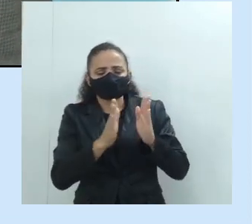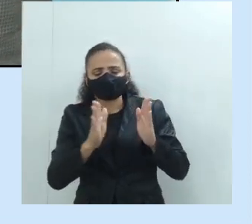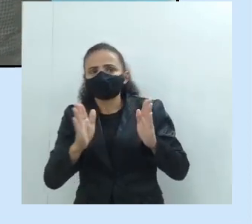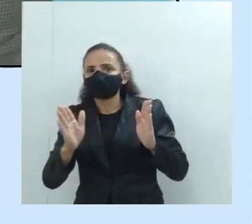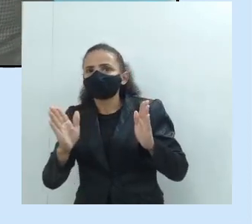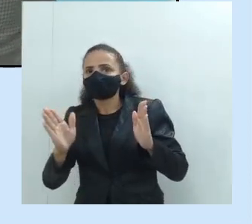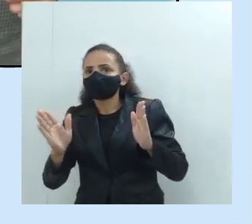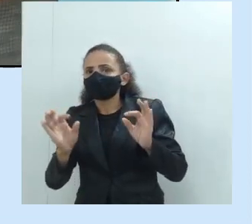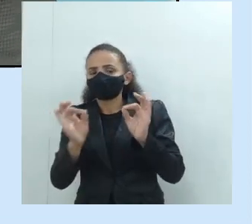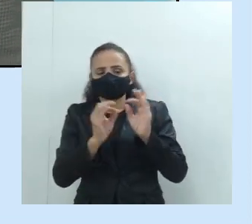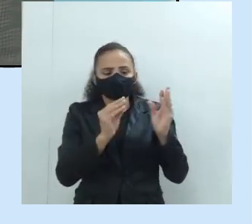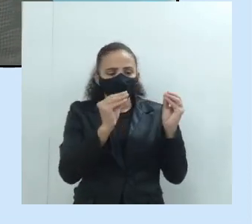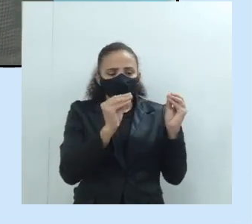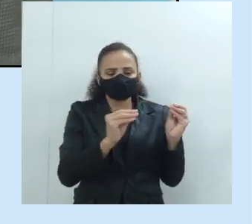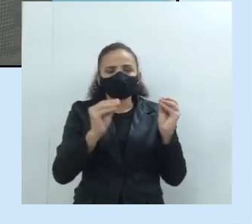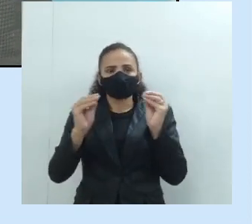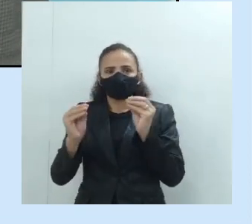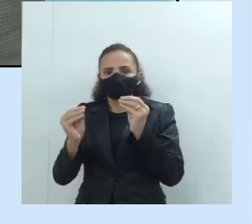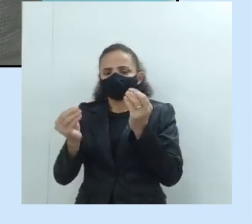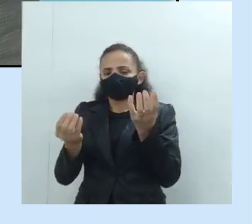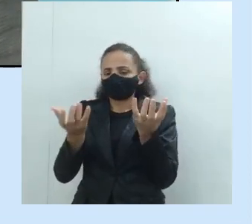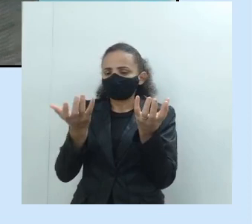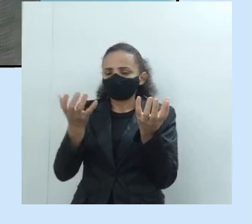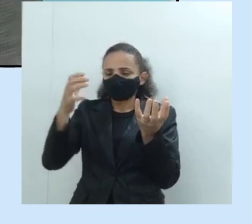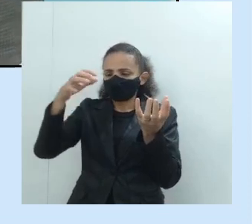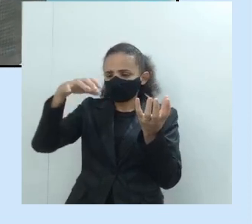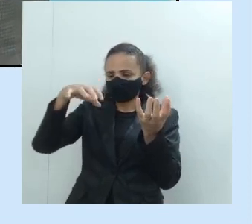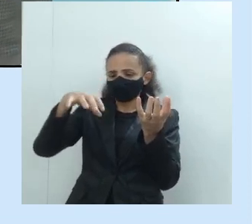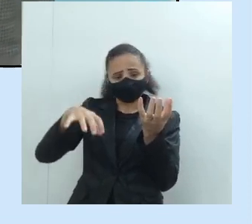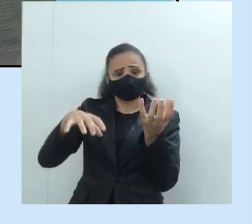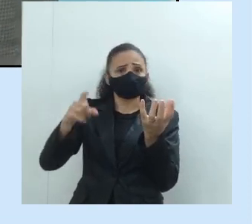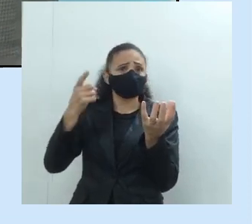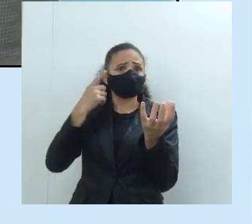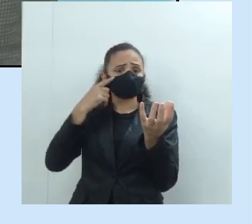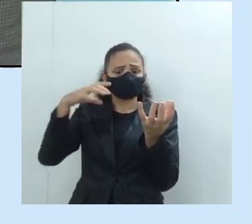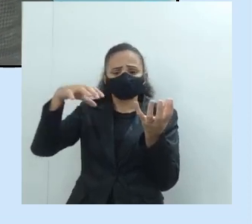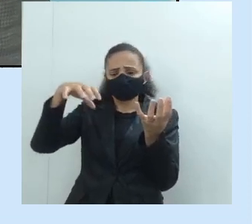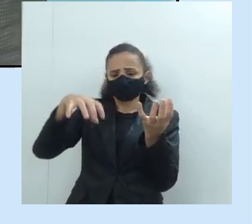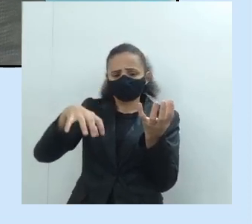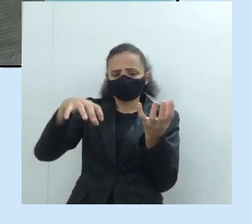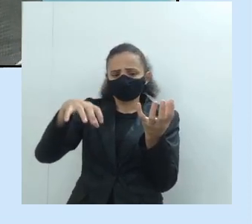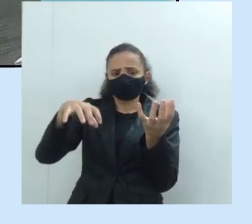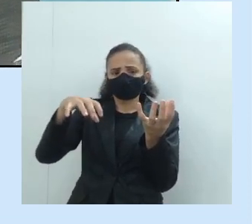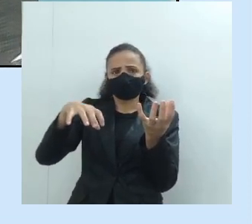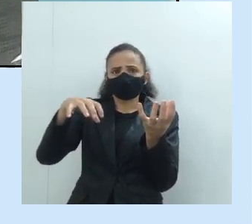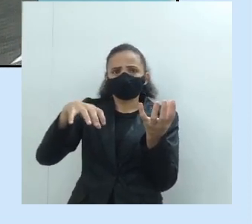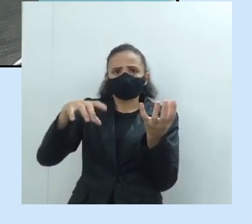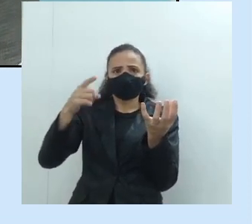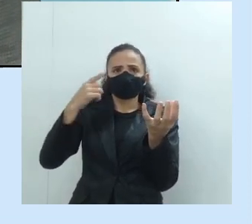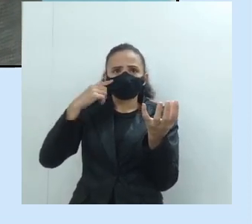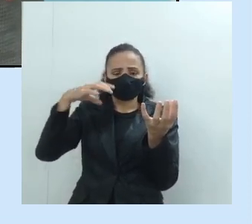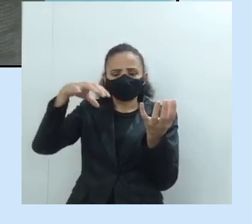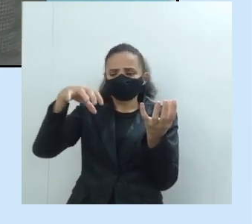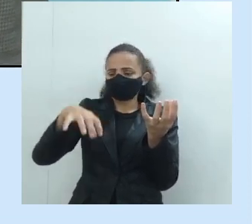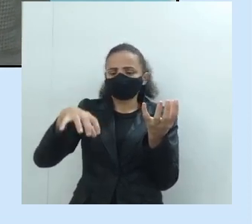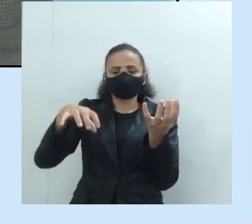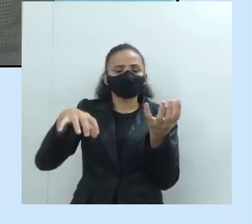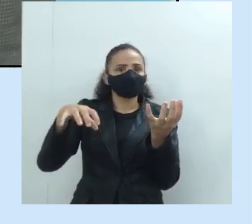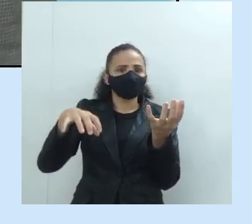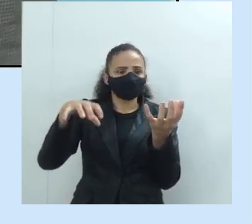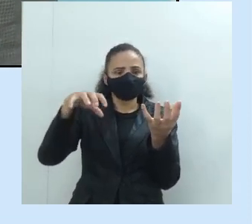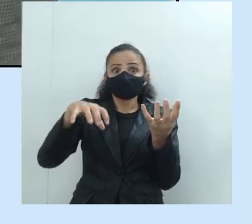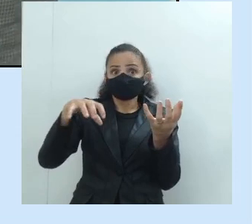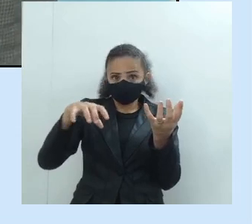a posição e a construção do nosso planalto aí, das cúpulas, né?